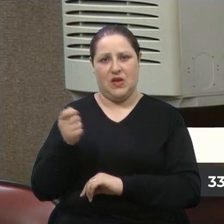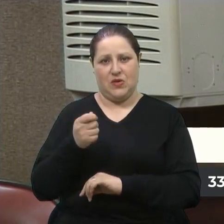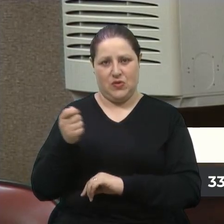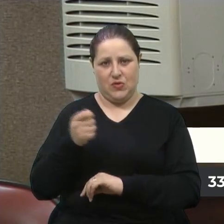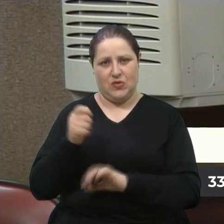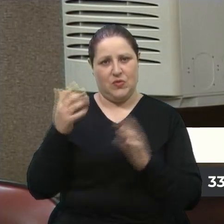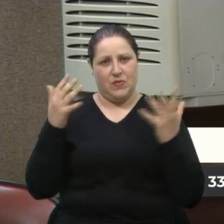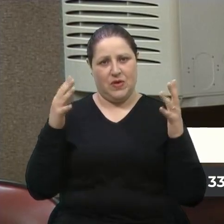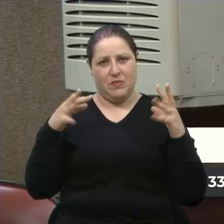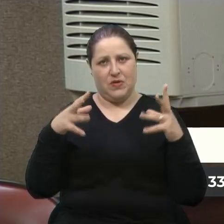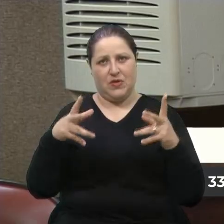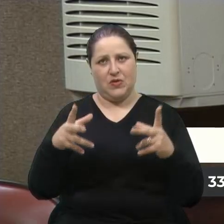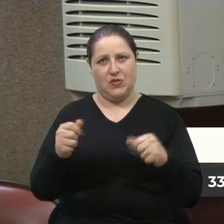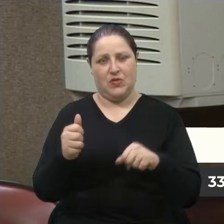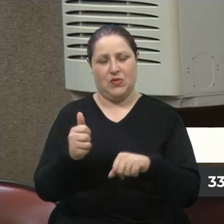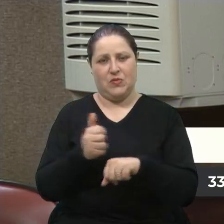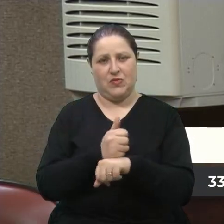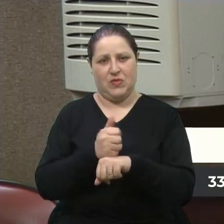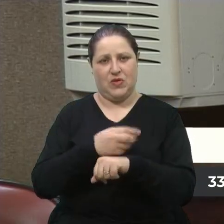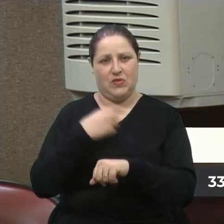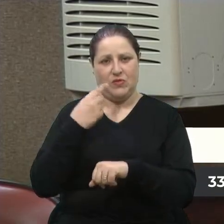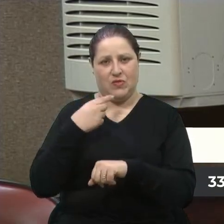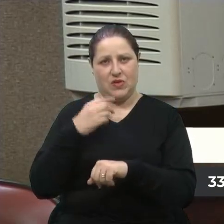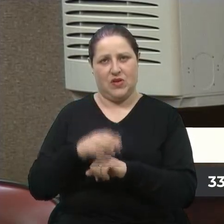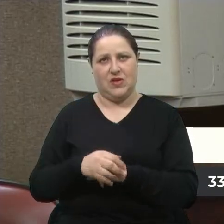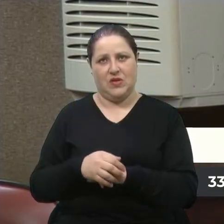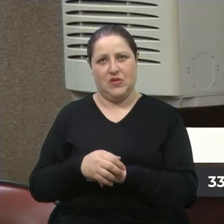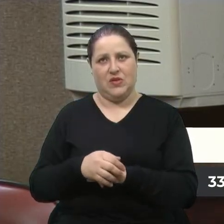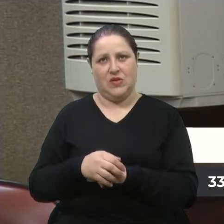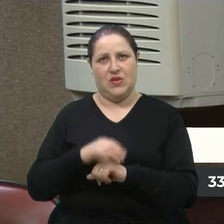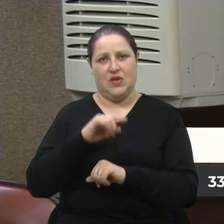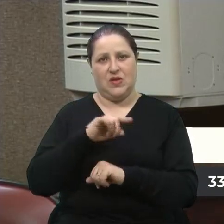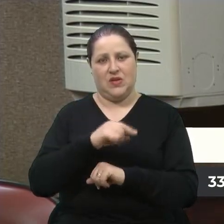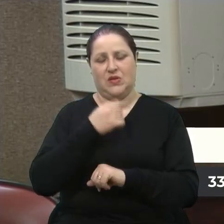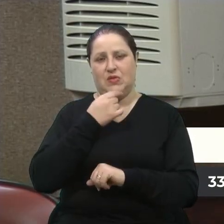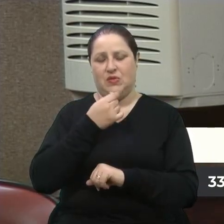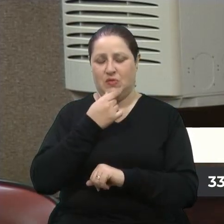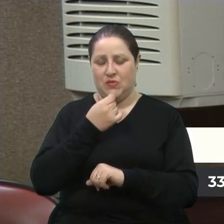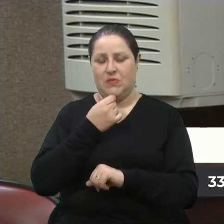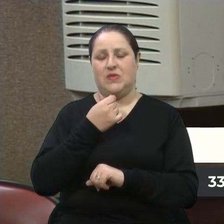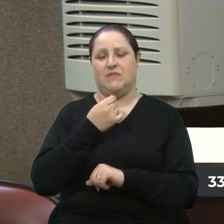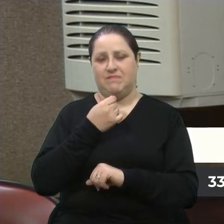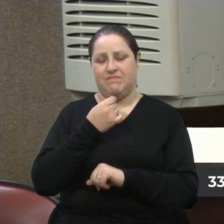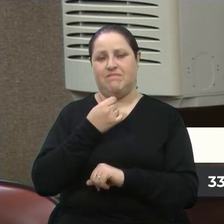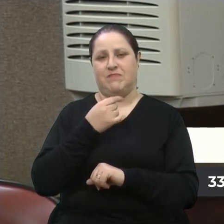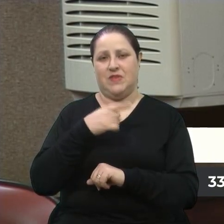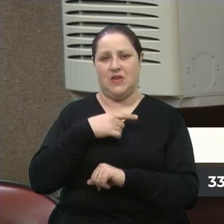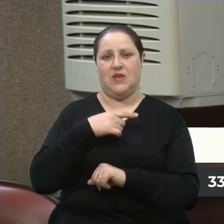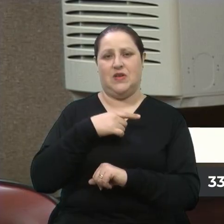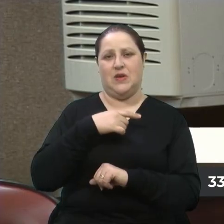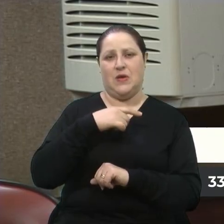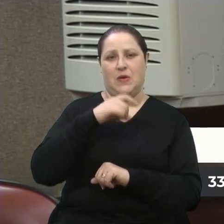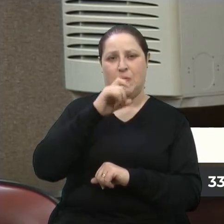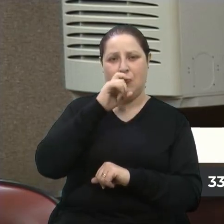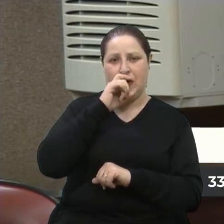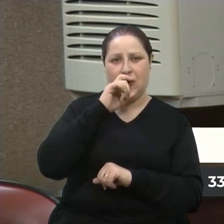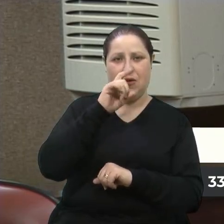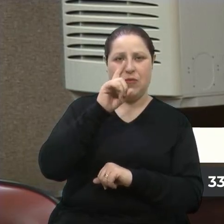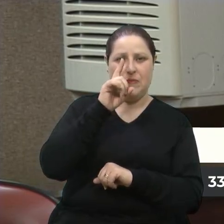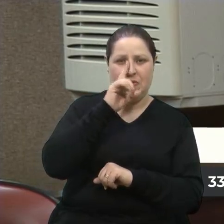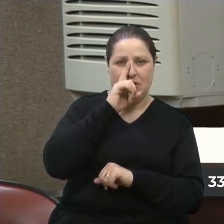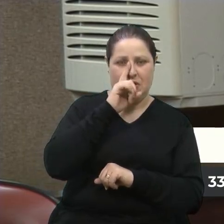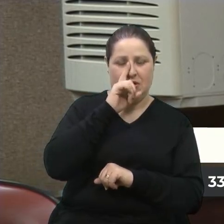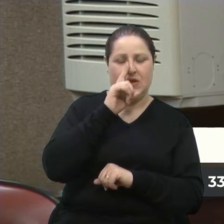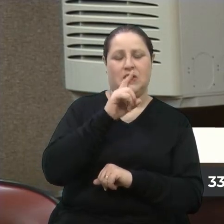dizer que o filho do Felicíssimo e da dona Eunira fez muito por Caxias. Um dos prefeitos, como o vereador que me